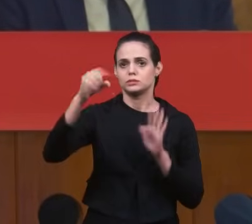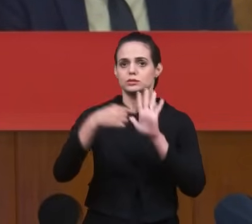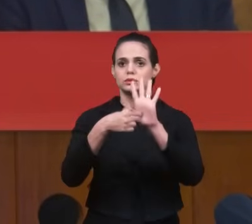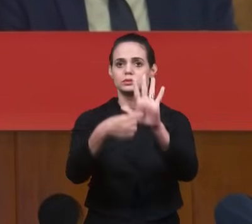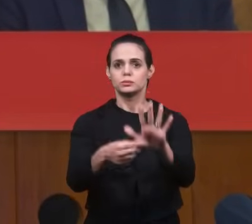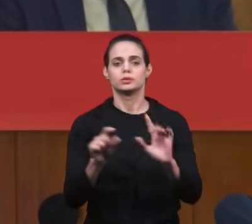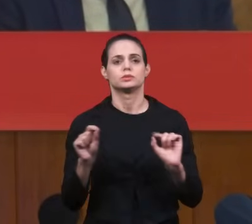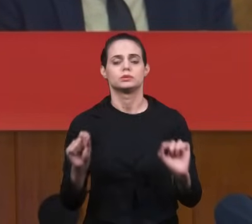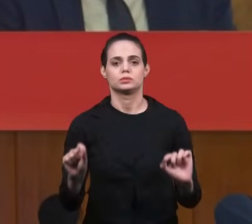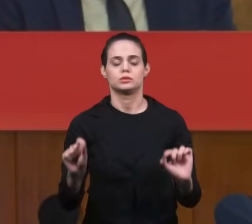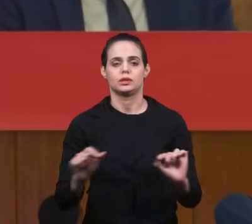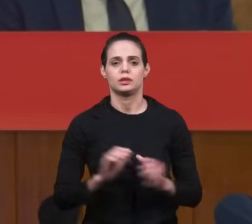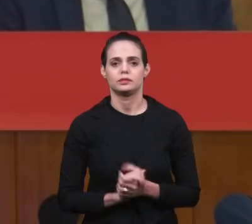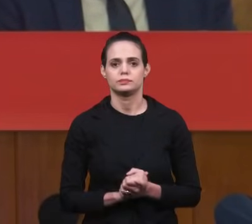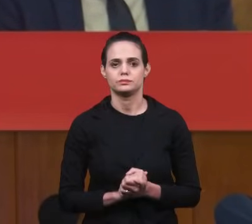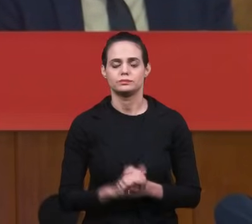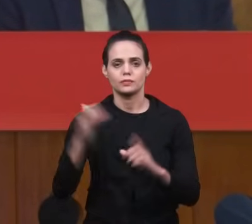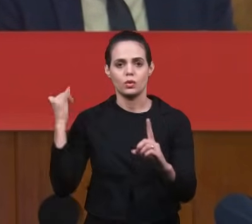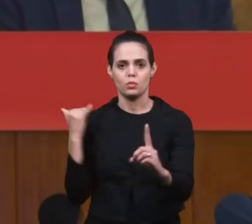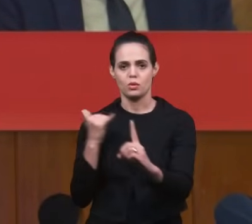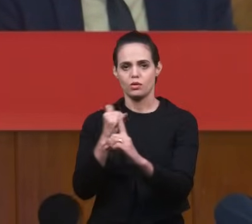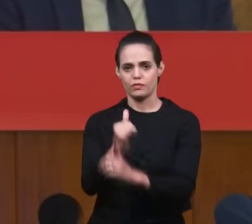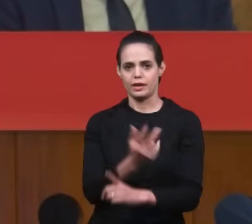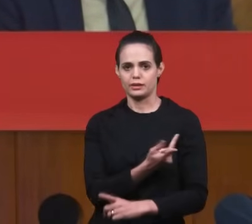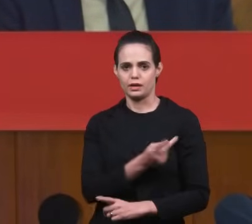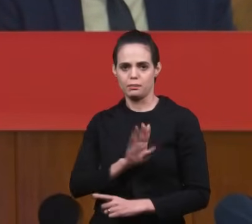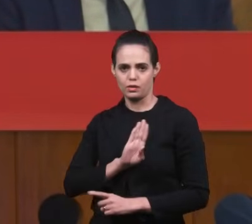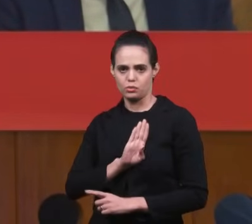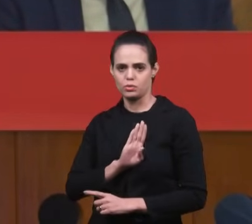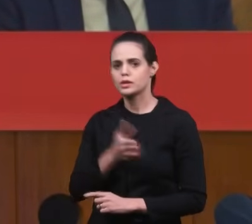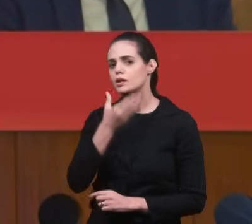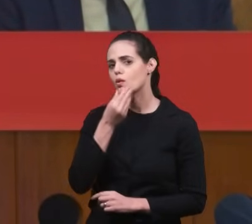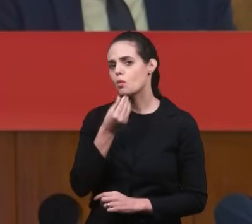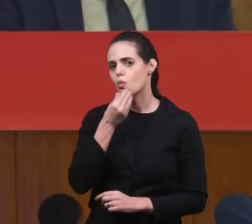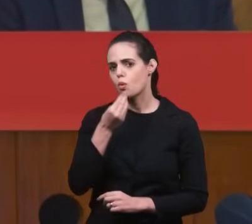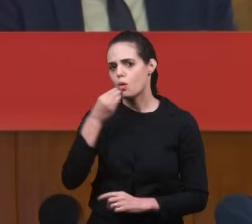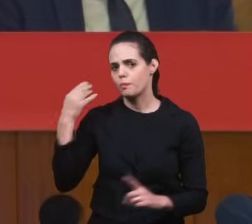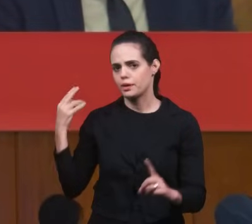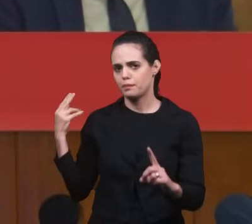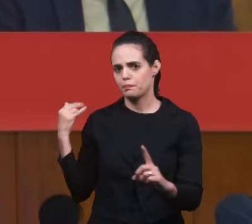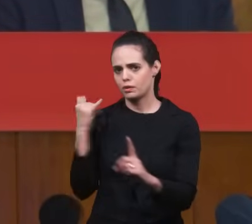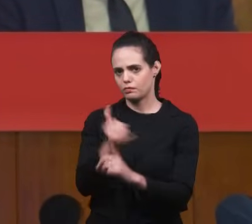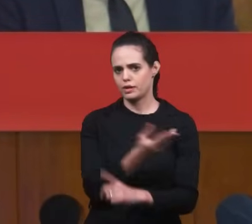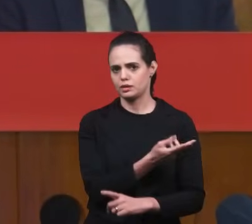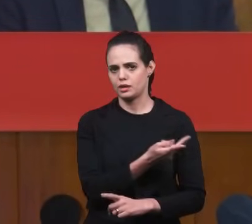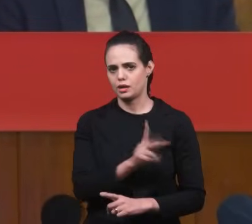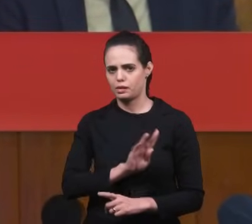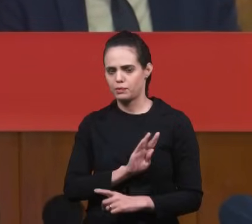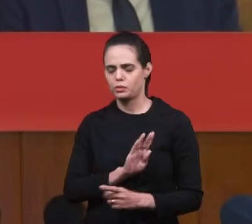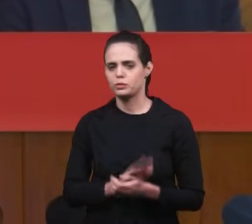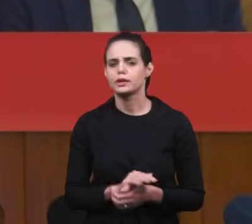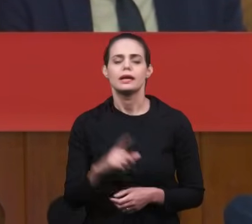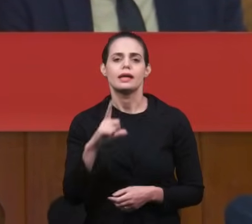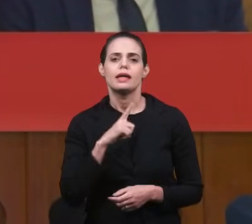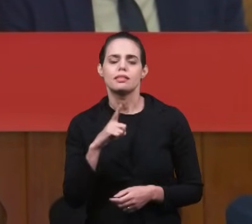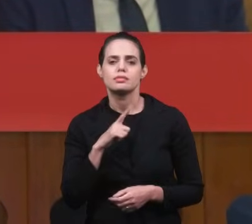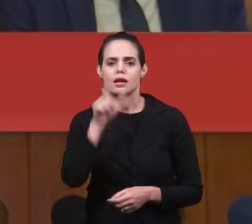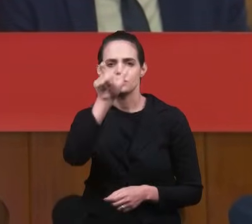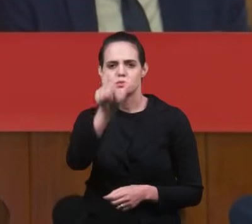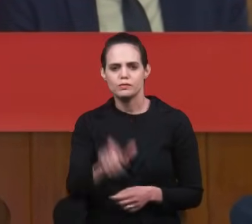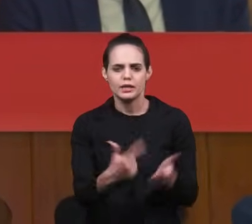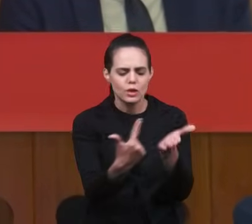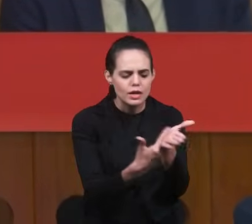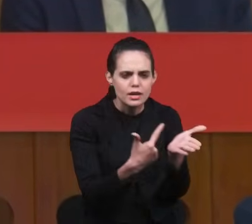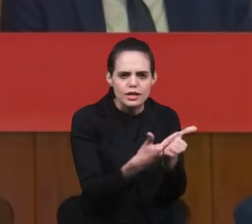O profeta Abacuque. Quando você fala profeta, então você tem os chamados profetas menores que estão no Velho